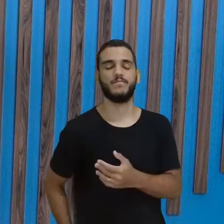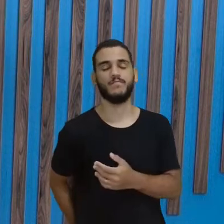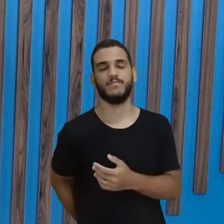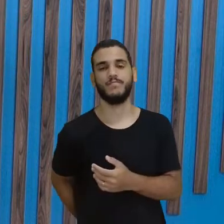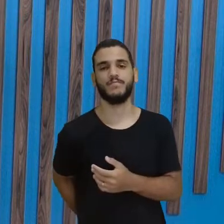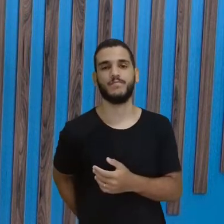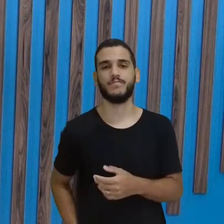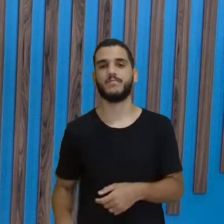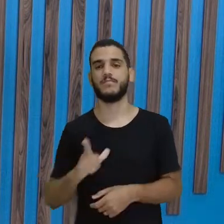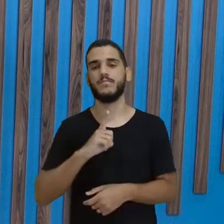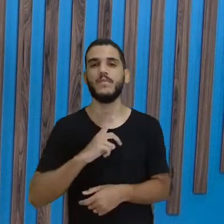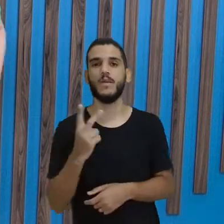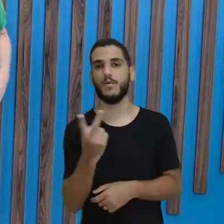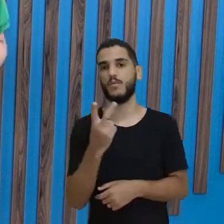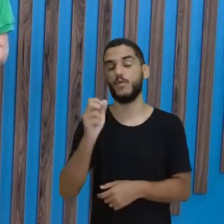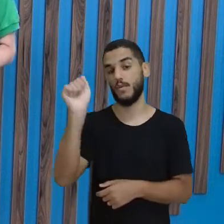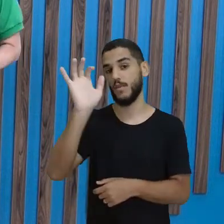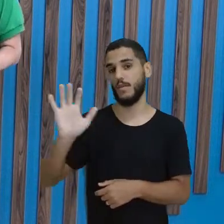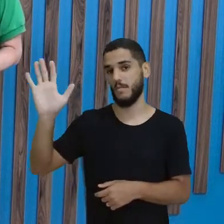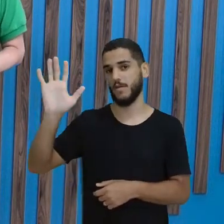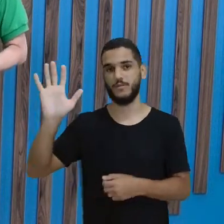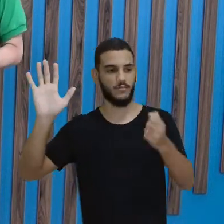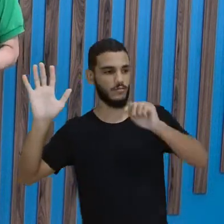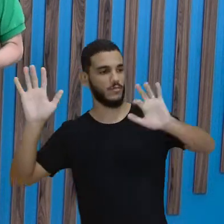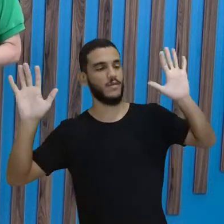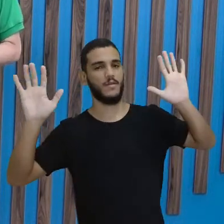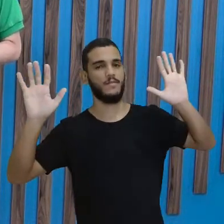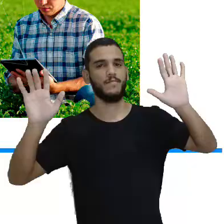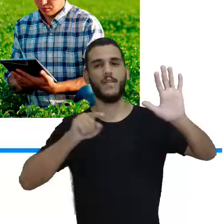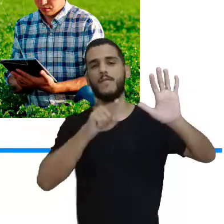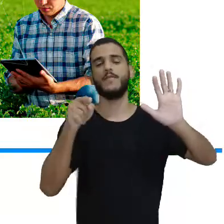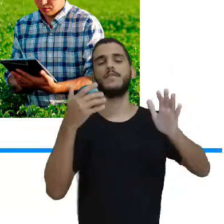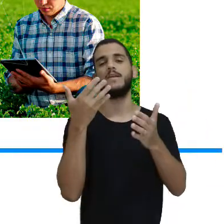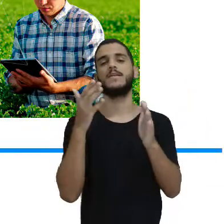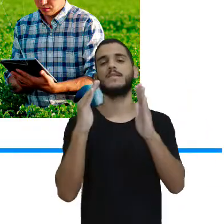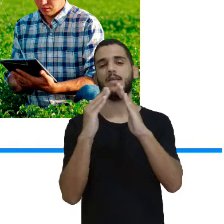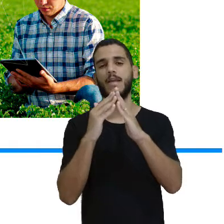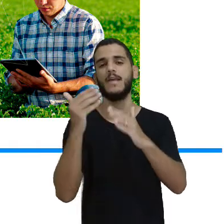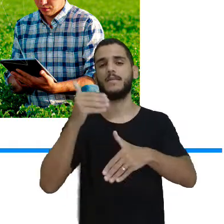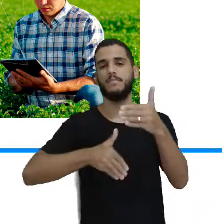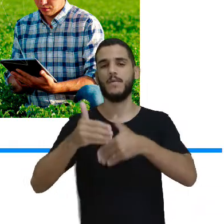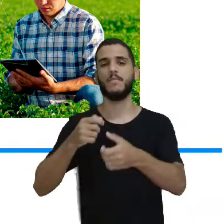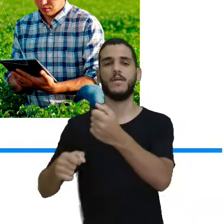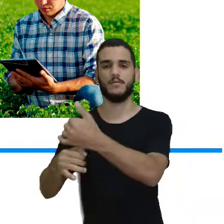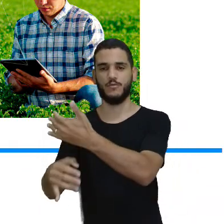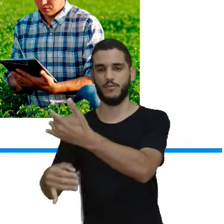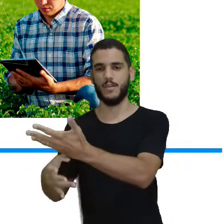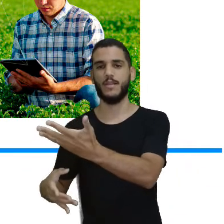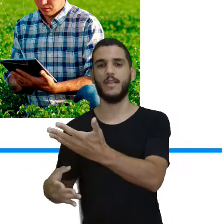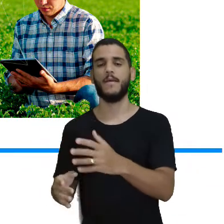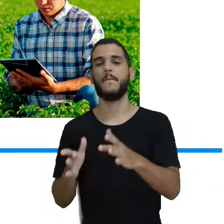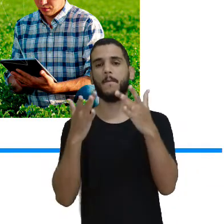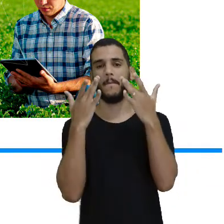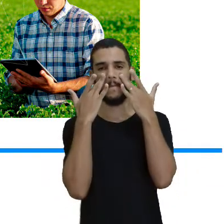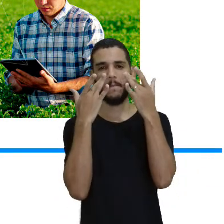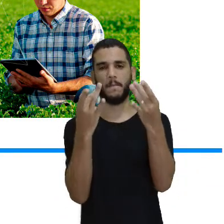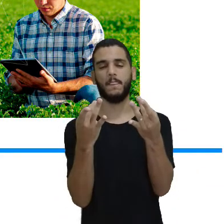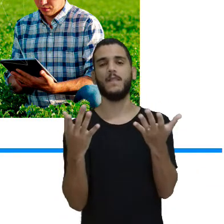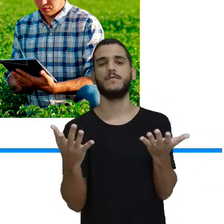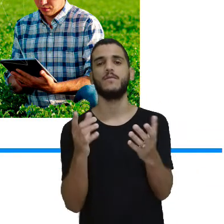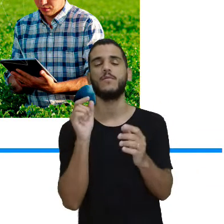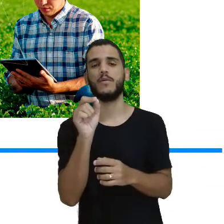tem duas imagens aí. Eu gostaria que vocês de casa, que estão participando no chat e tal, observassem as diferenças